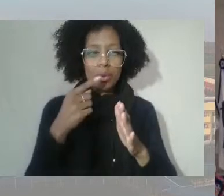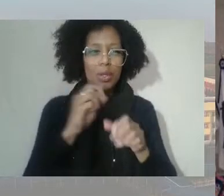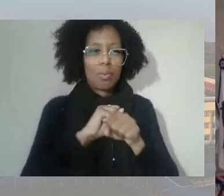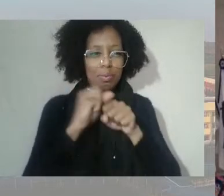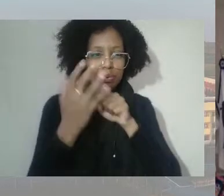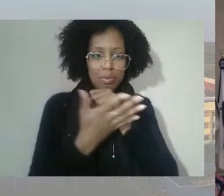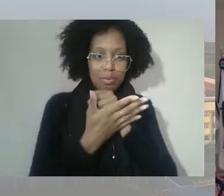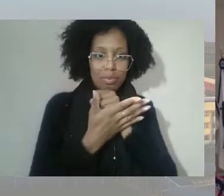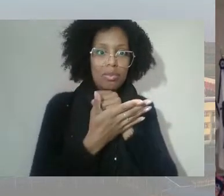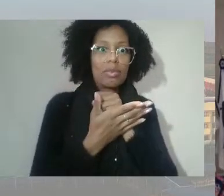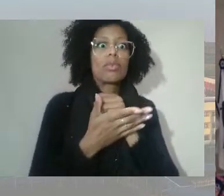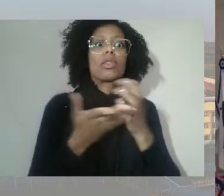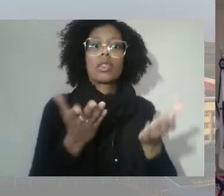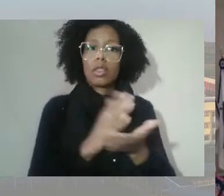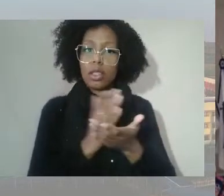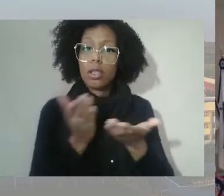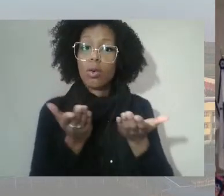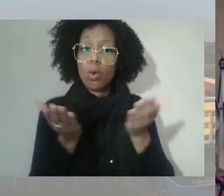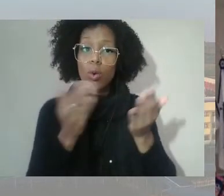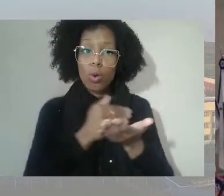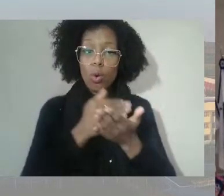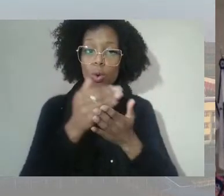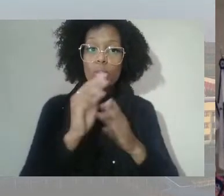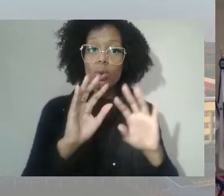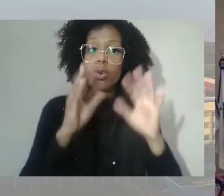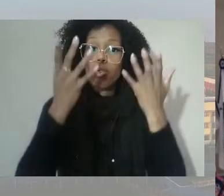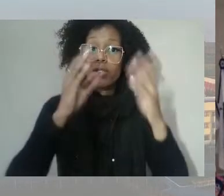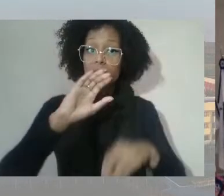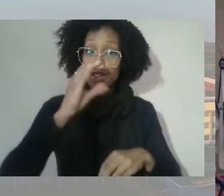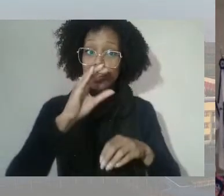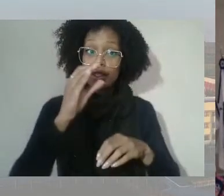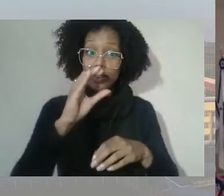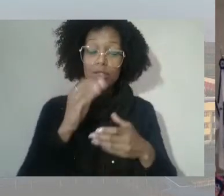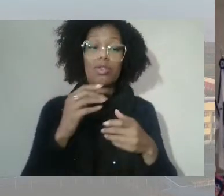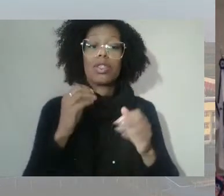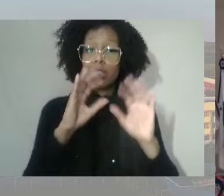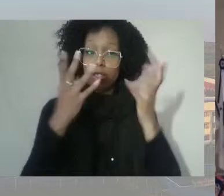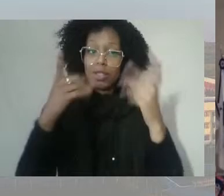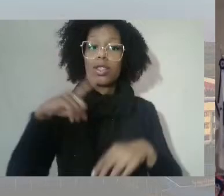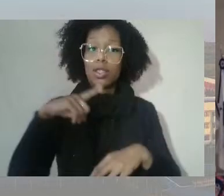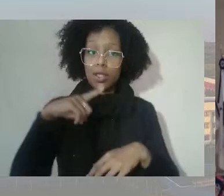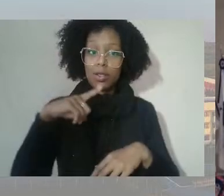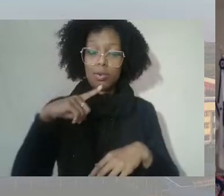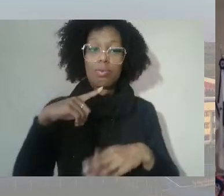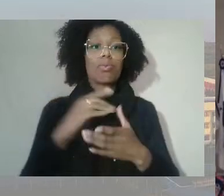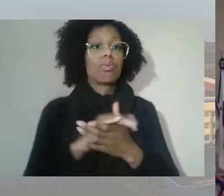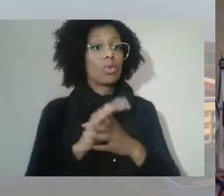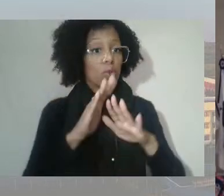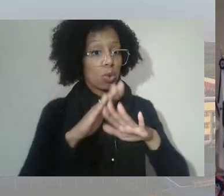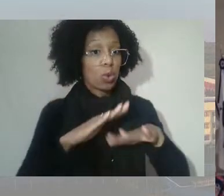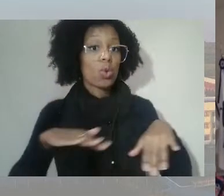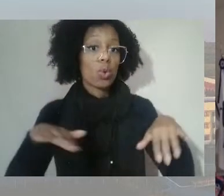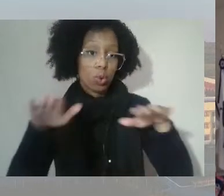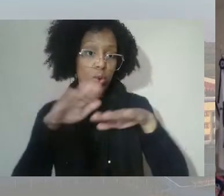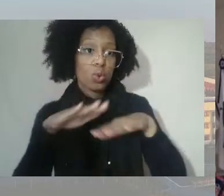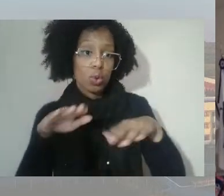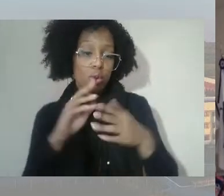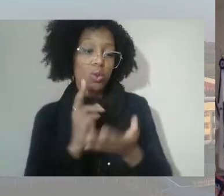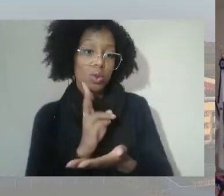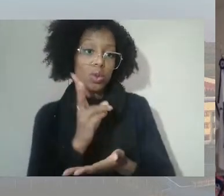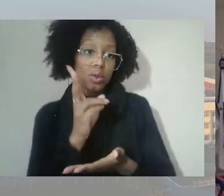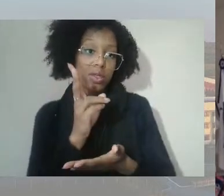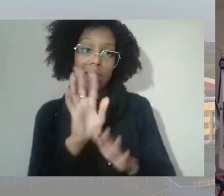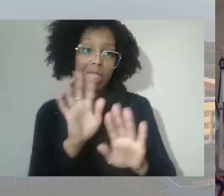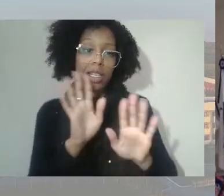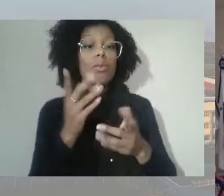Unipampa foi a precursora em fazer o evento científico online, e depois, não que todo mundo fez na sequência, mas o